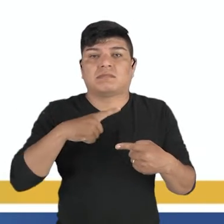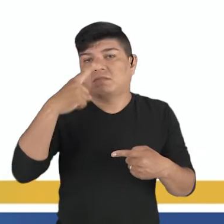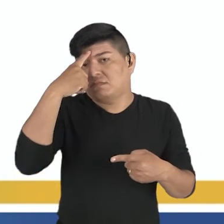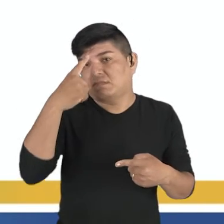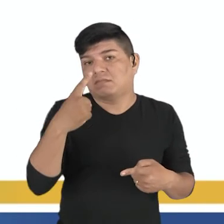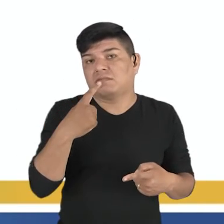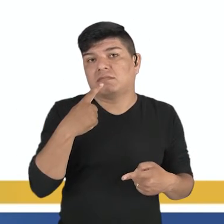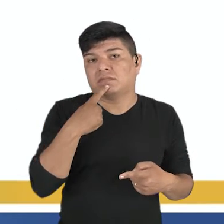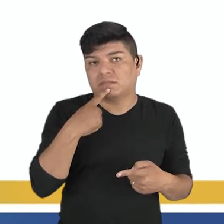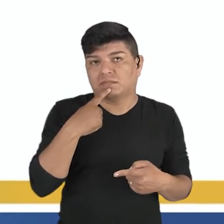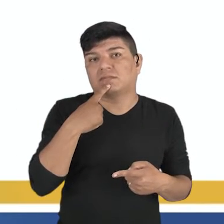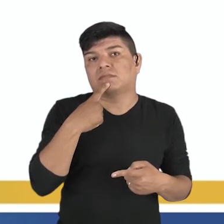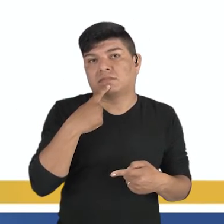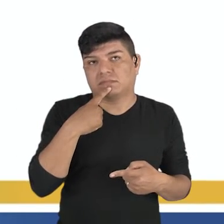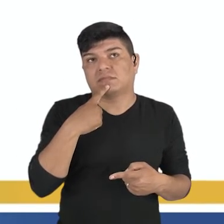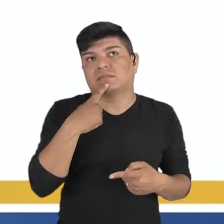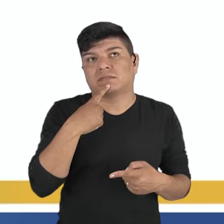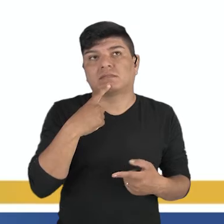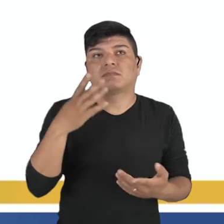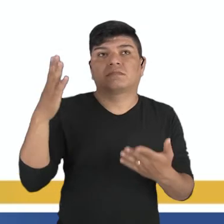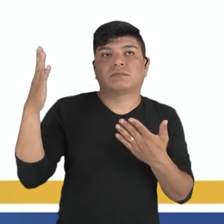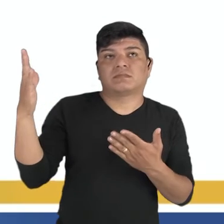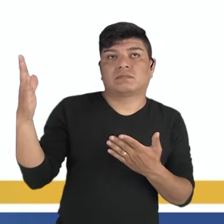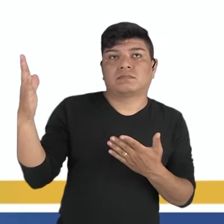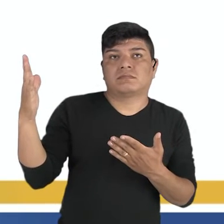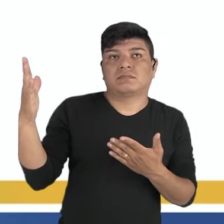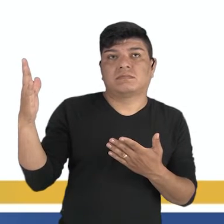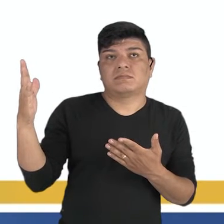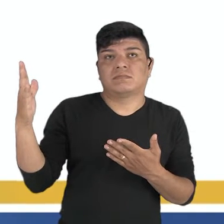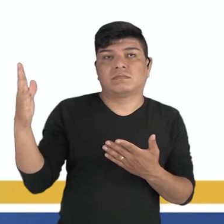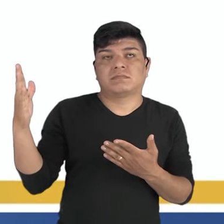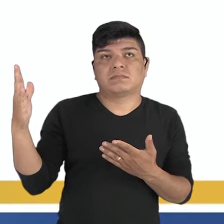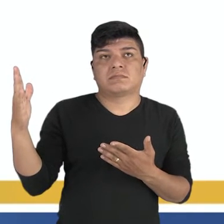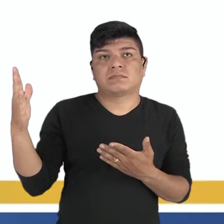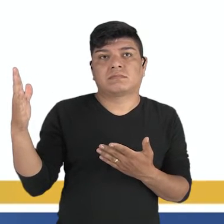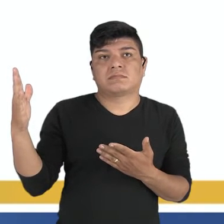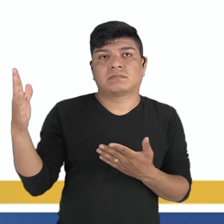imagem, né? Tem o after e before.